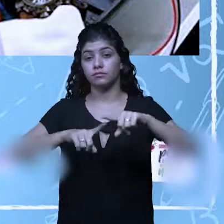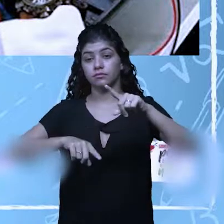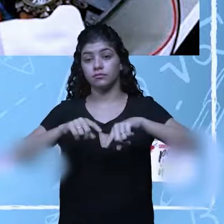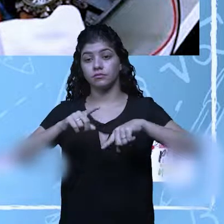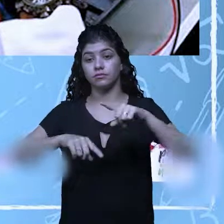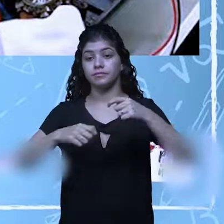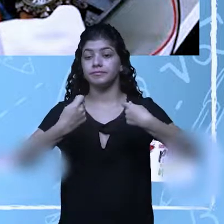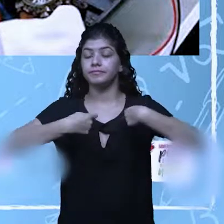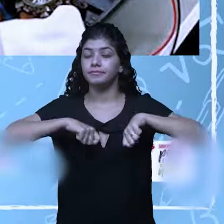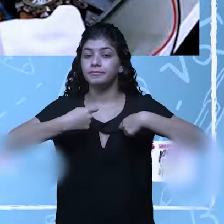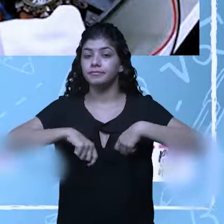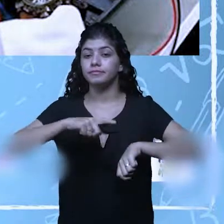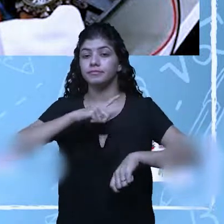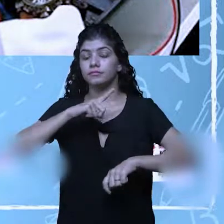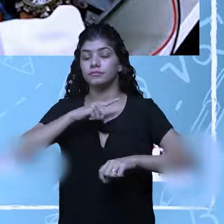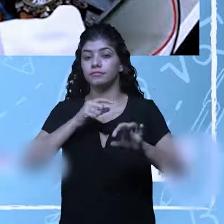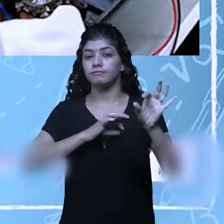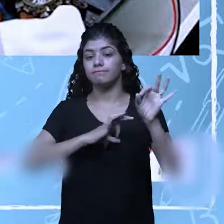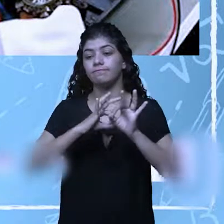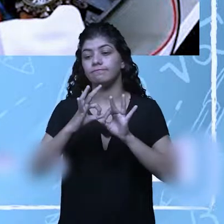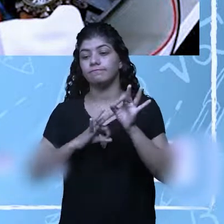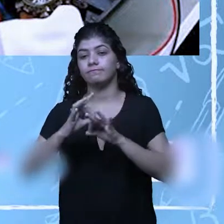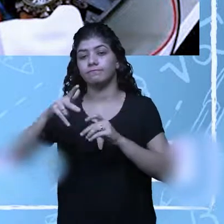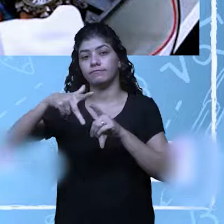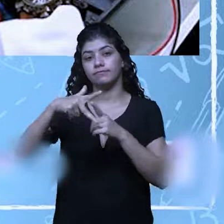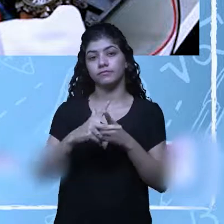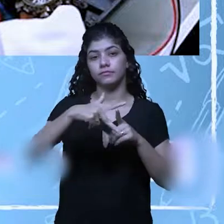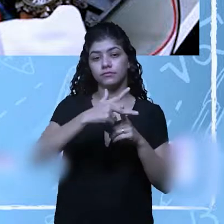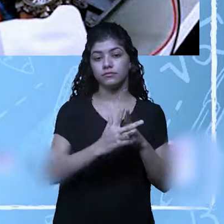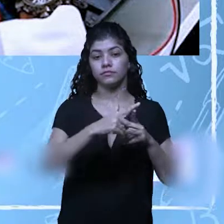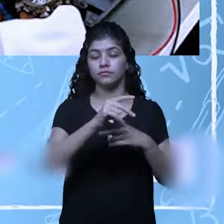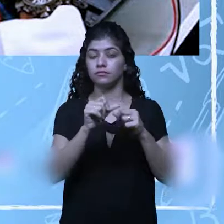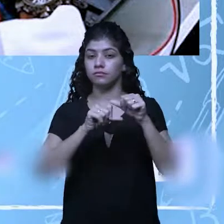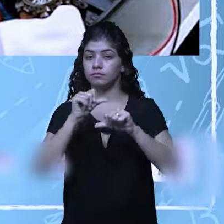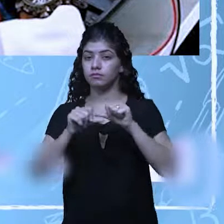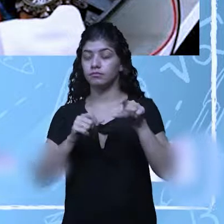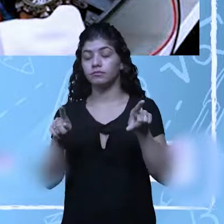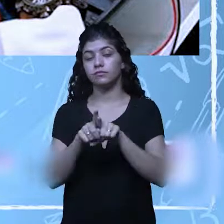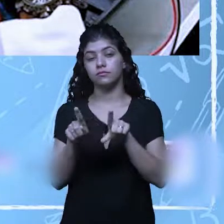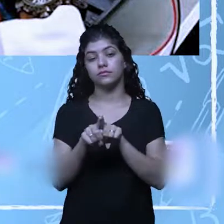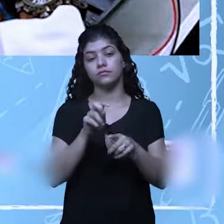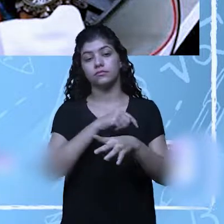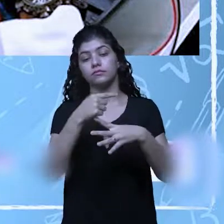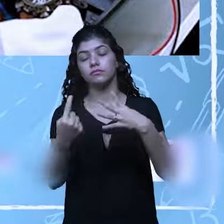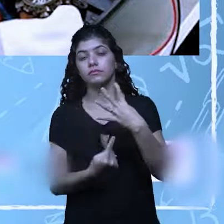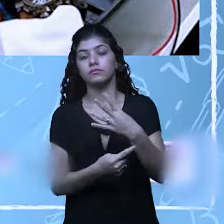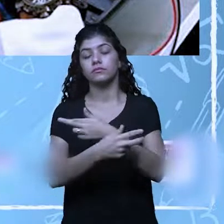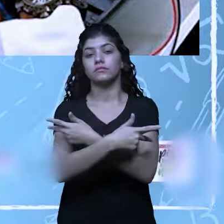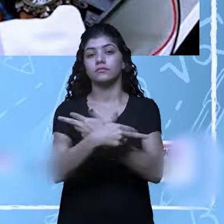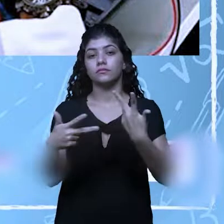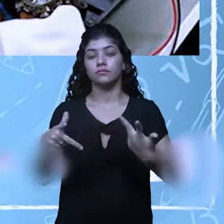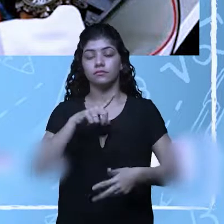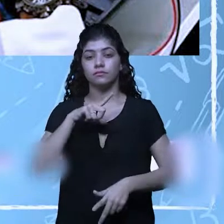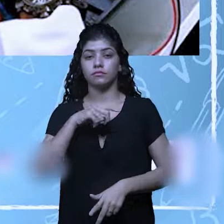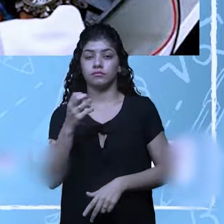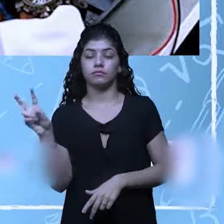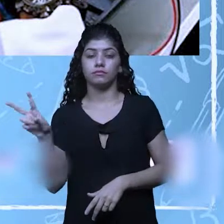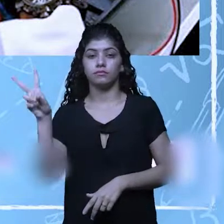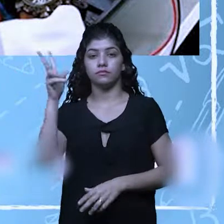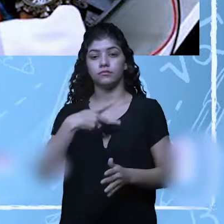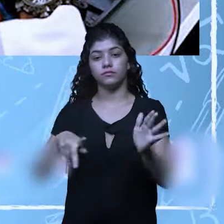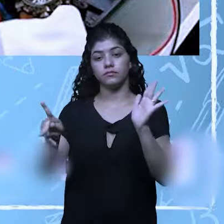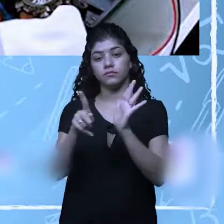que necessitam de ajustes. Também é um conjunto que apresenta os valores